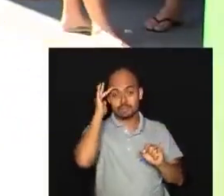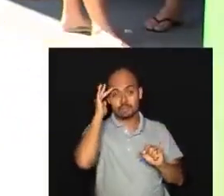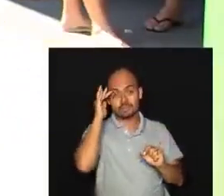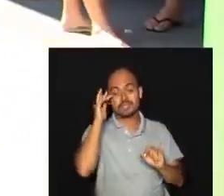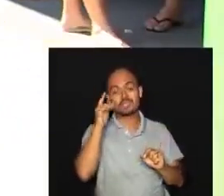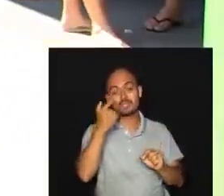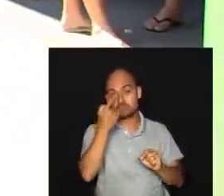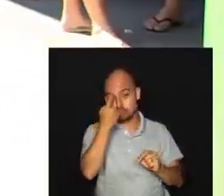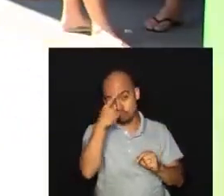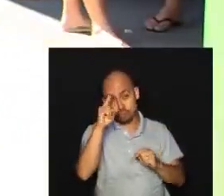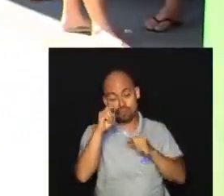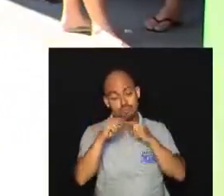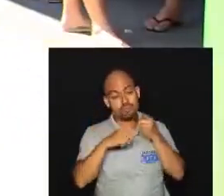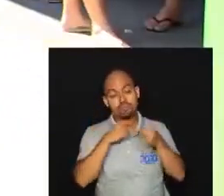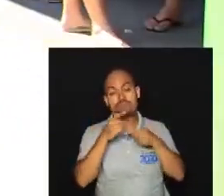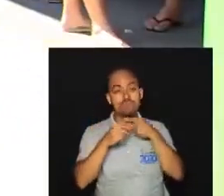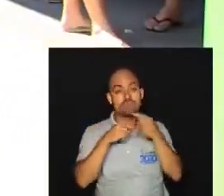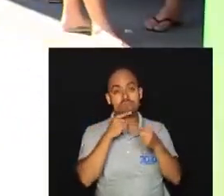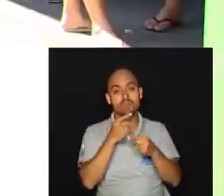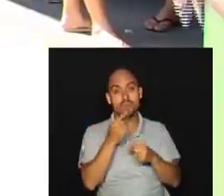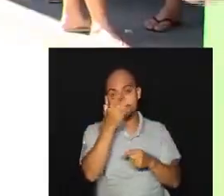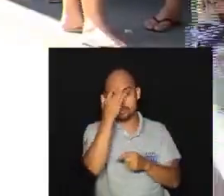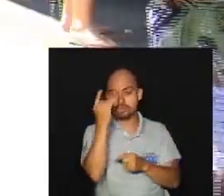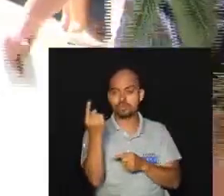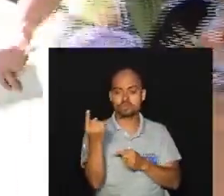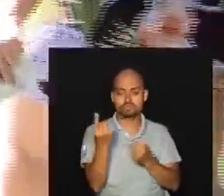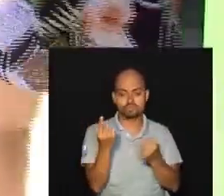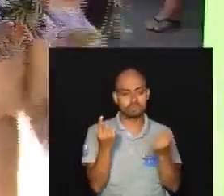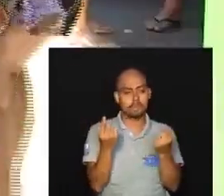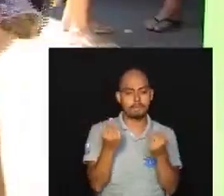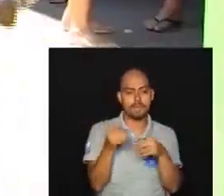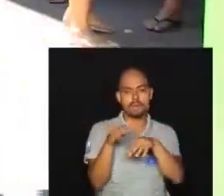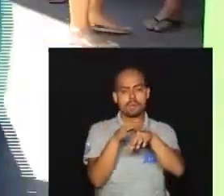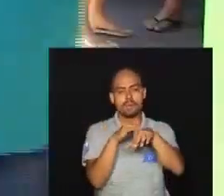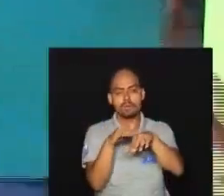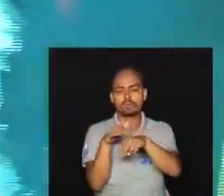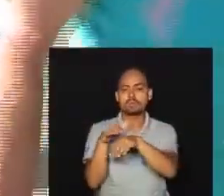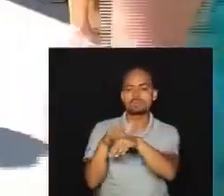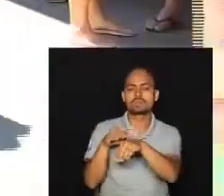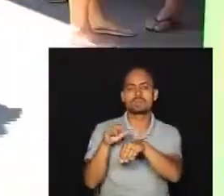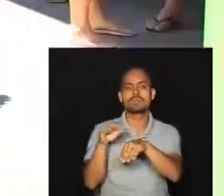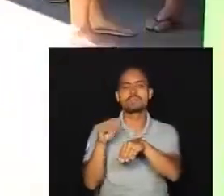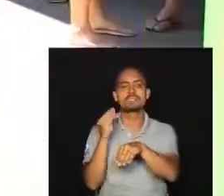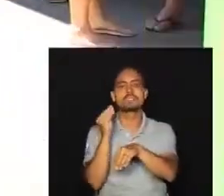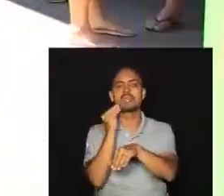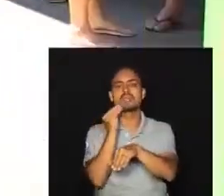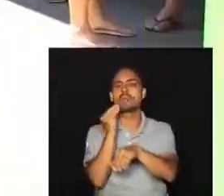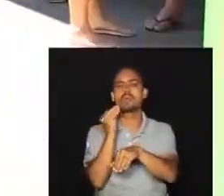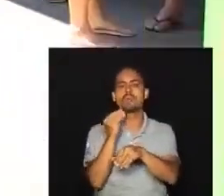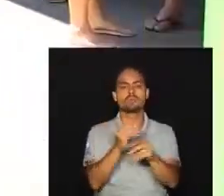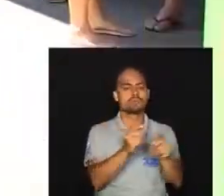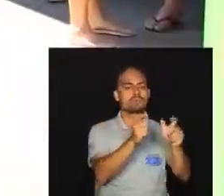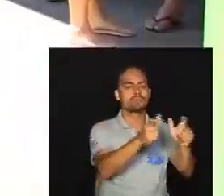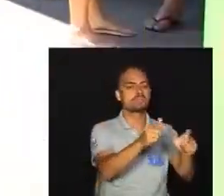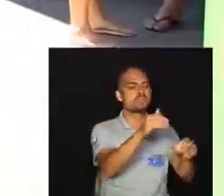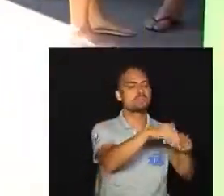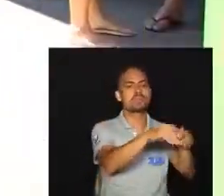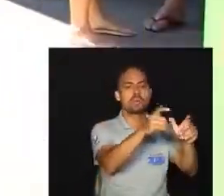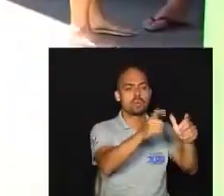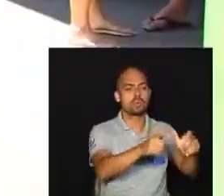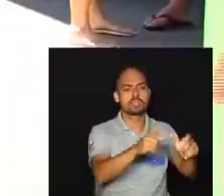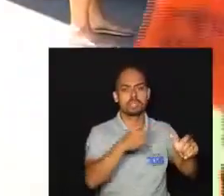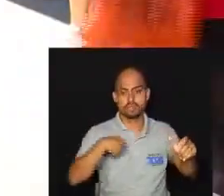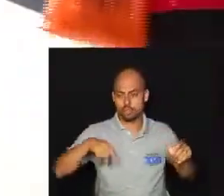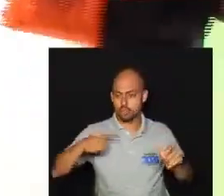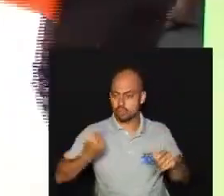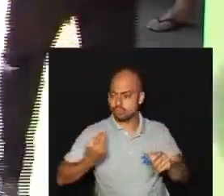essa dúvida. Um eleitor acaba conversando com o outro para tentar saber, olha, onde você votou, a gente votava